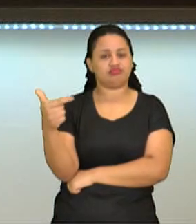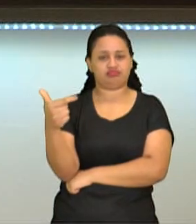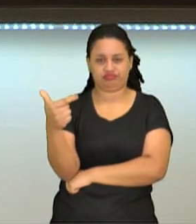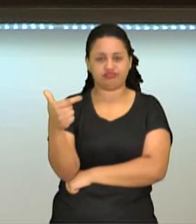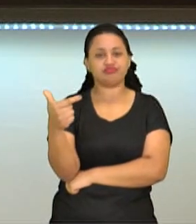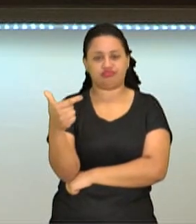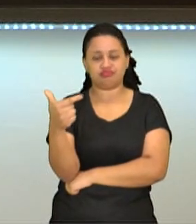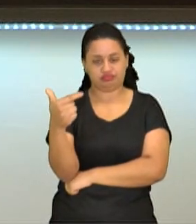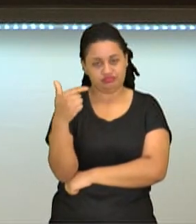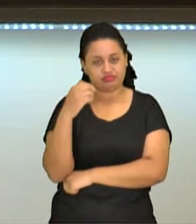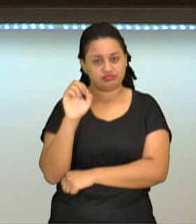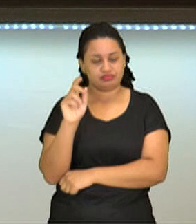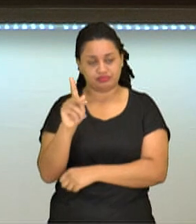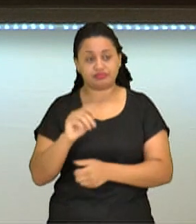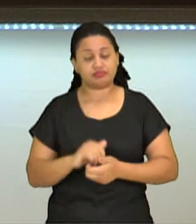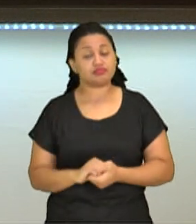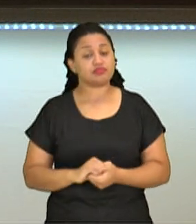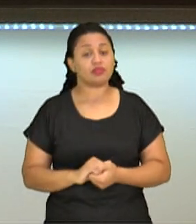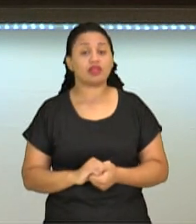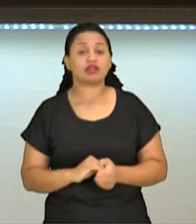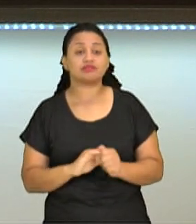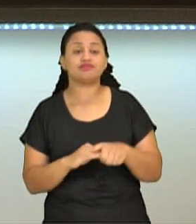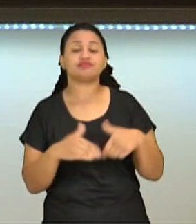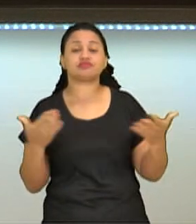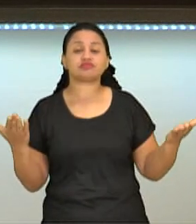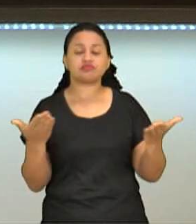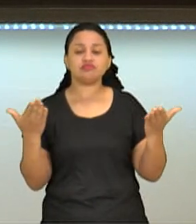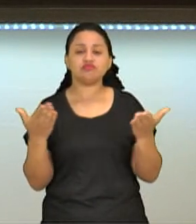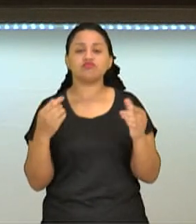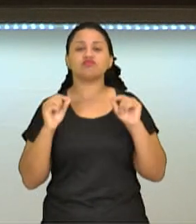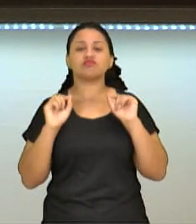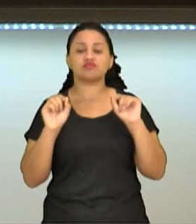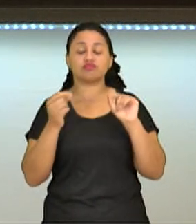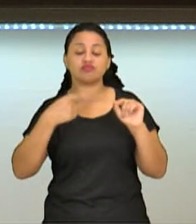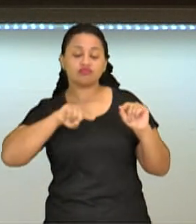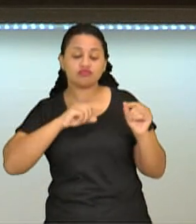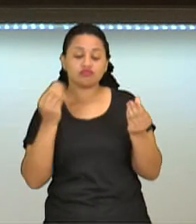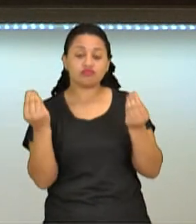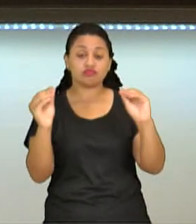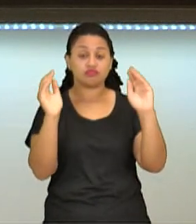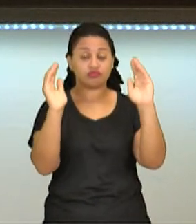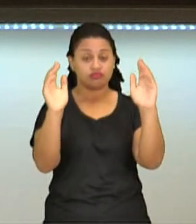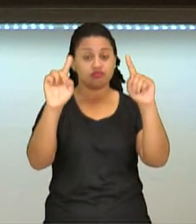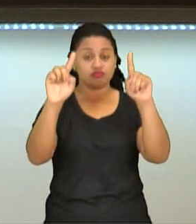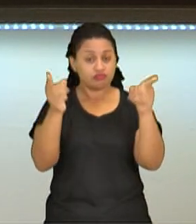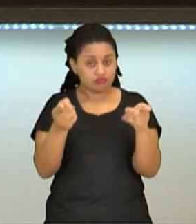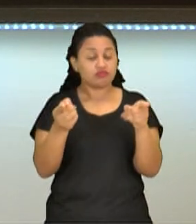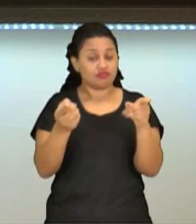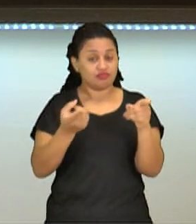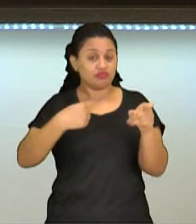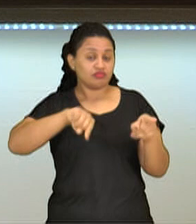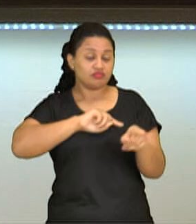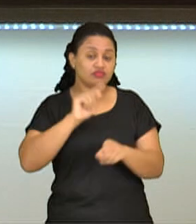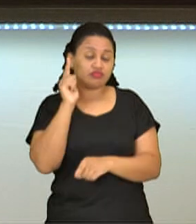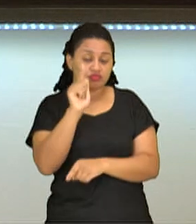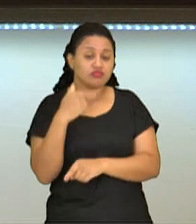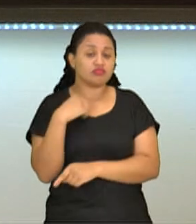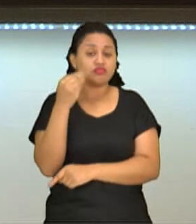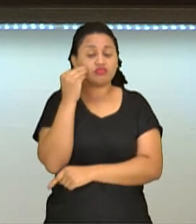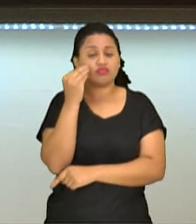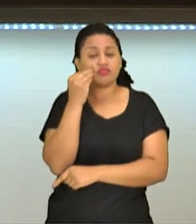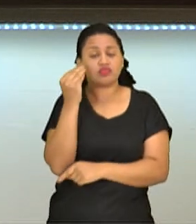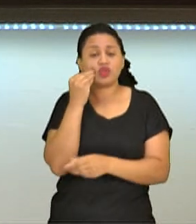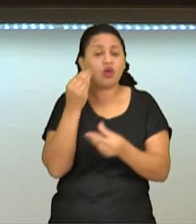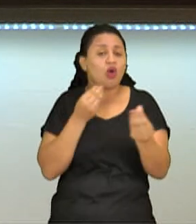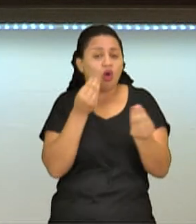de 2, certo? Muito bem. Então, vamos colocar os parênteses para que a gente possa testar